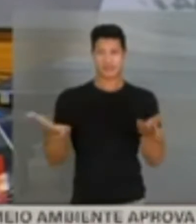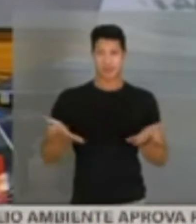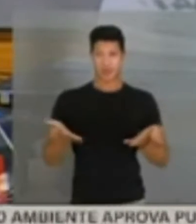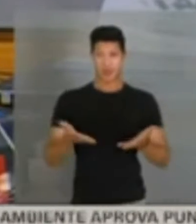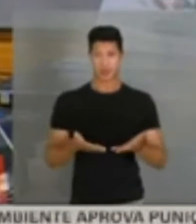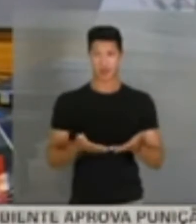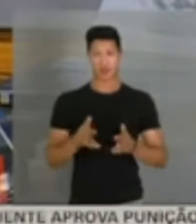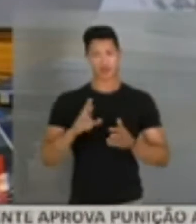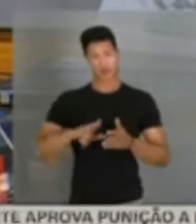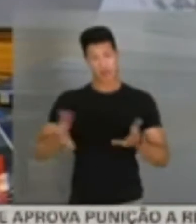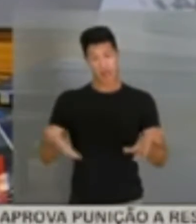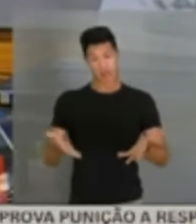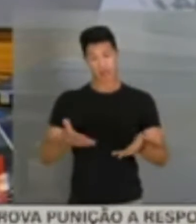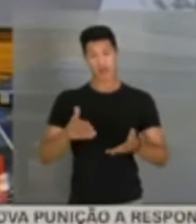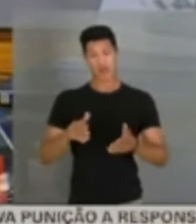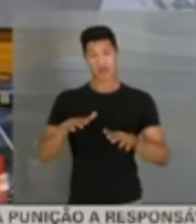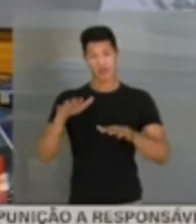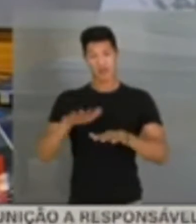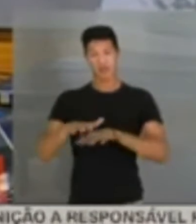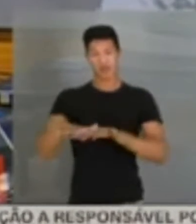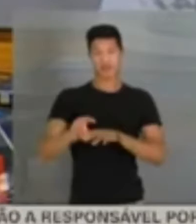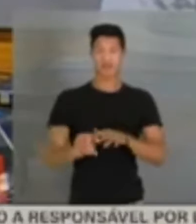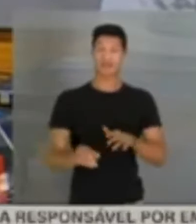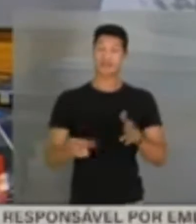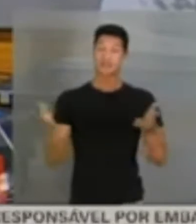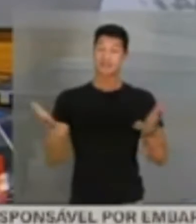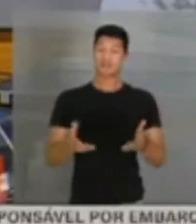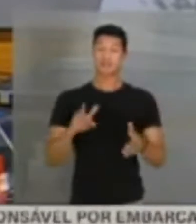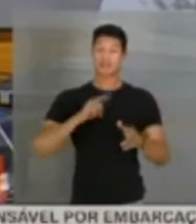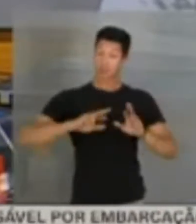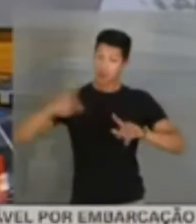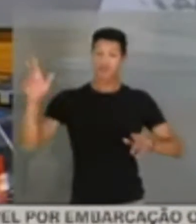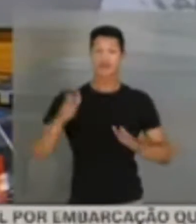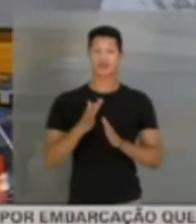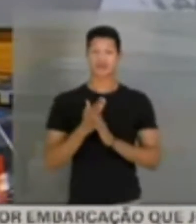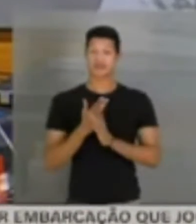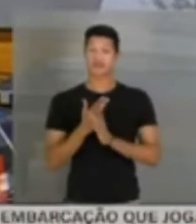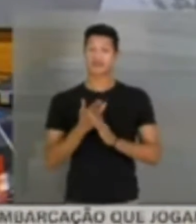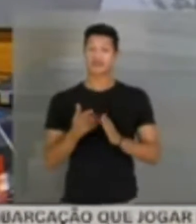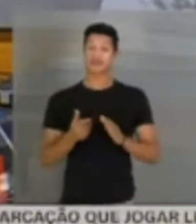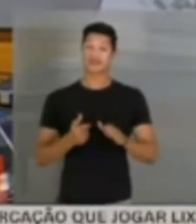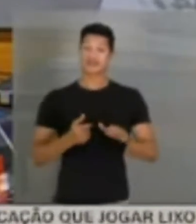Agora, não é de agora que acontecem manifestações. Agora, há uma diferença.